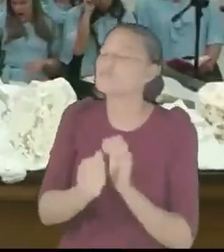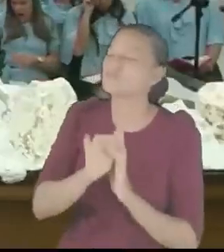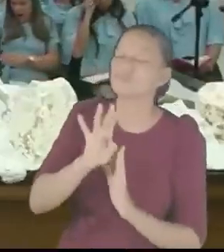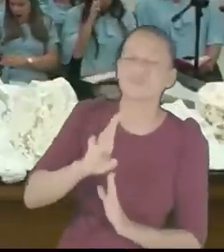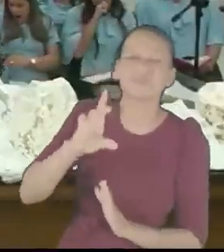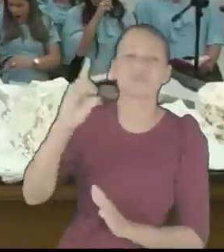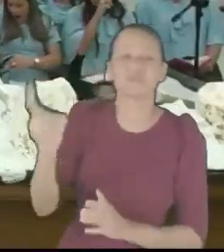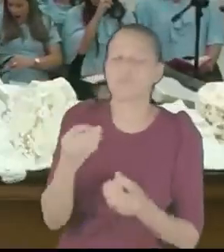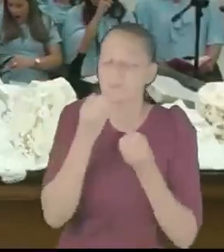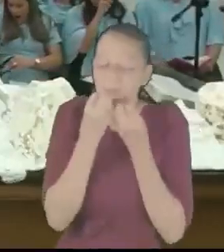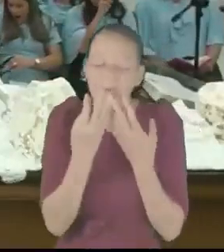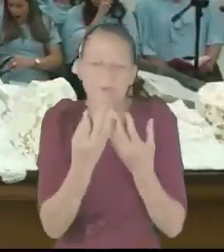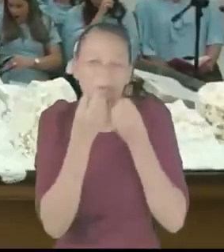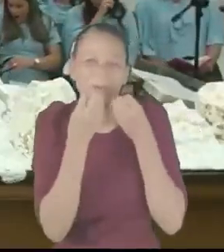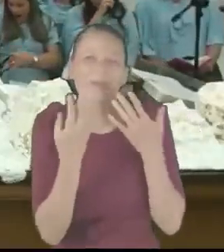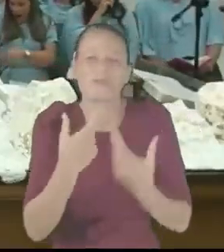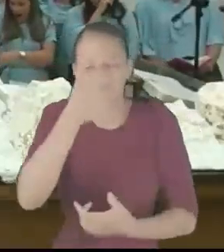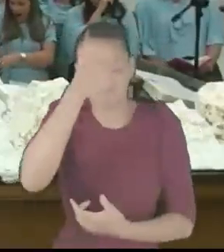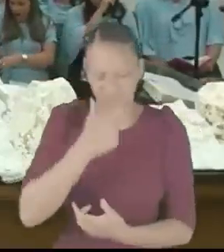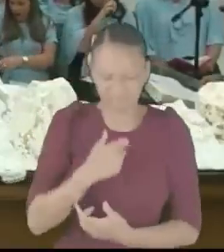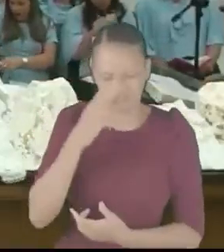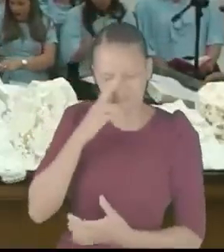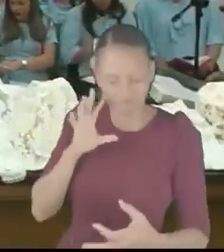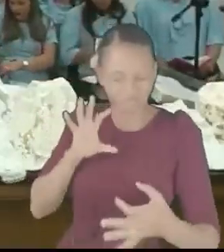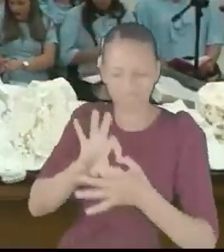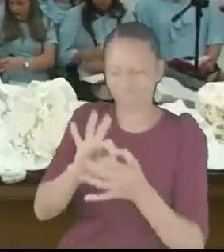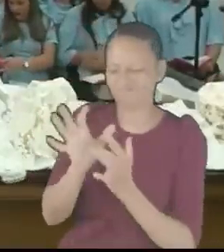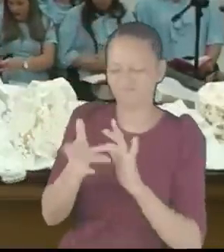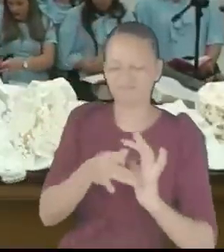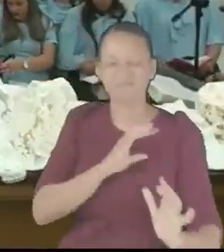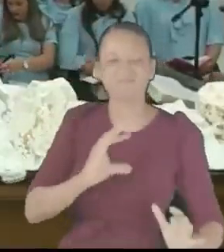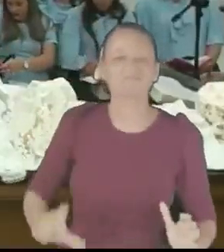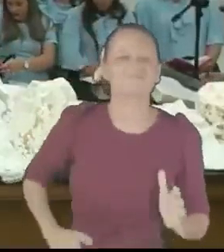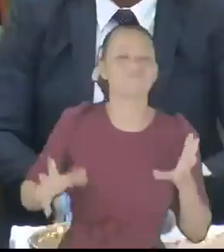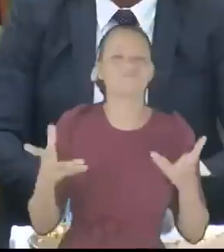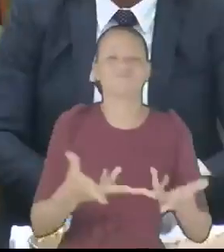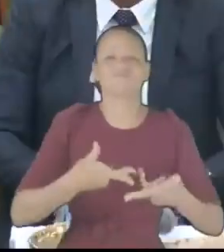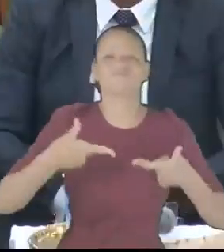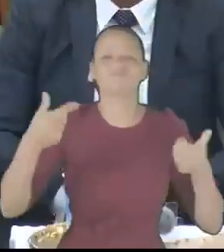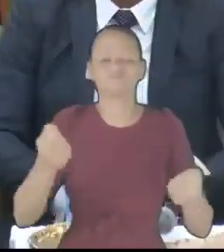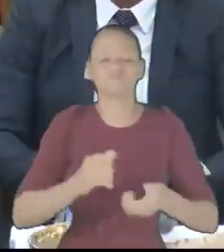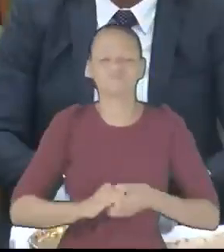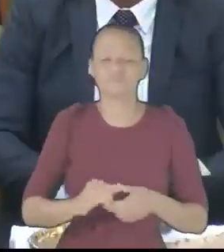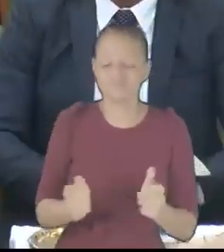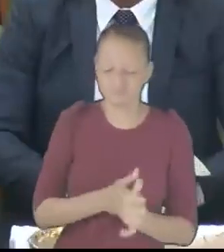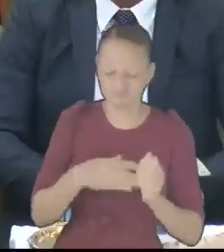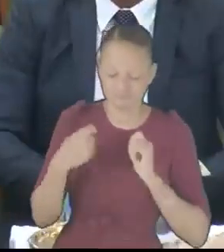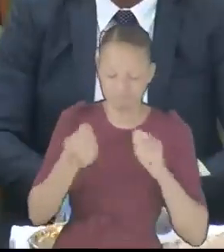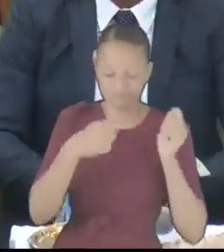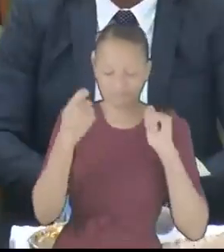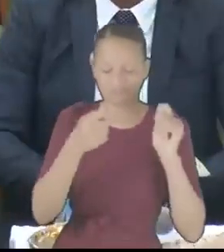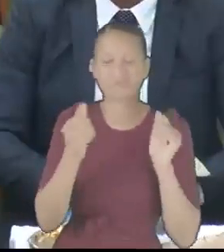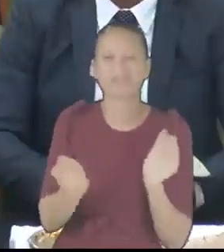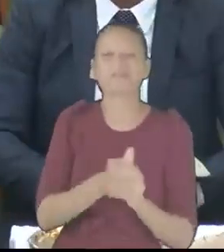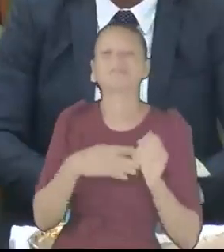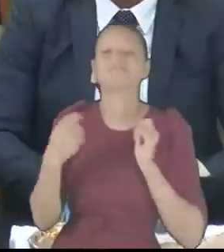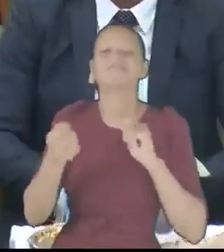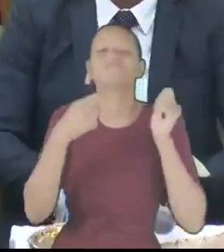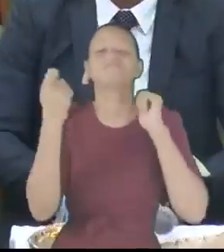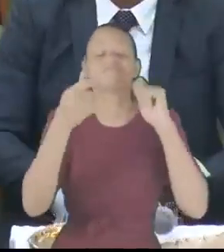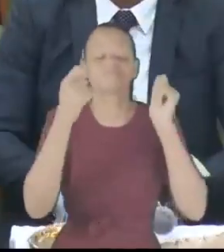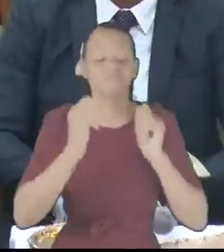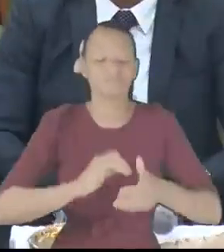gloriosa! Como é bom ser crente neste Cristo maravilhoso. Aleluia, aleluia,